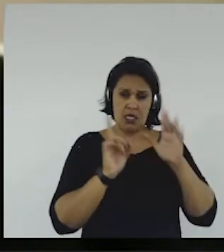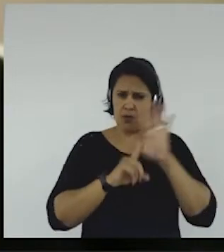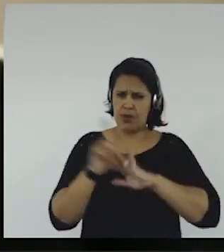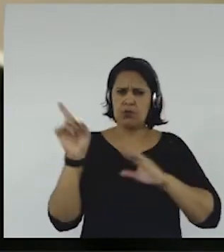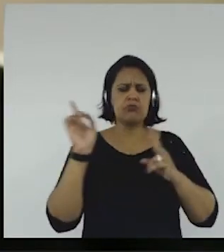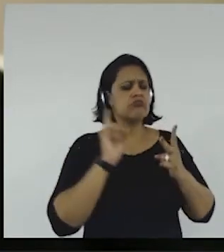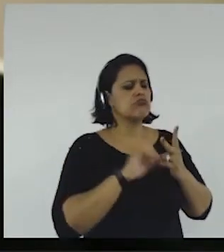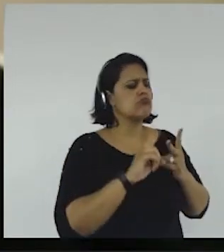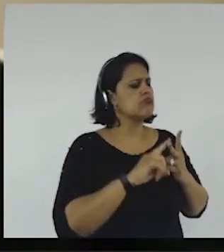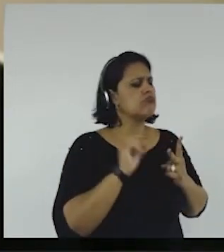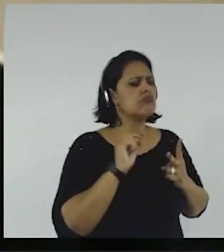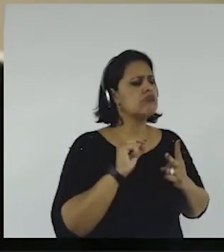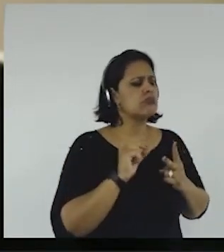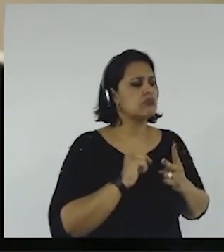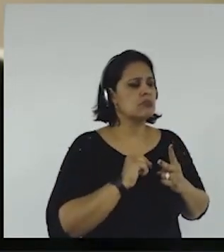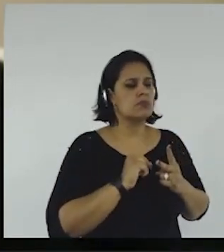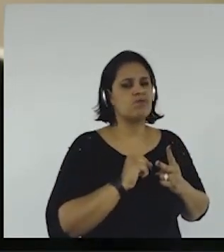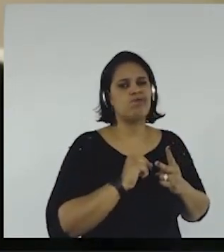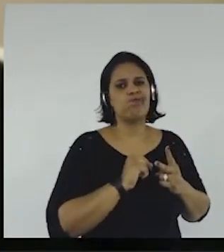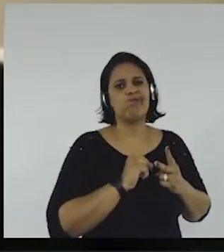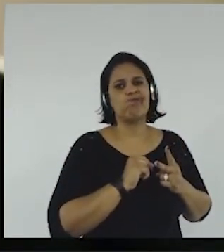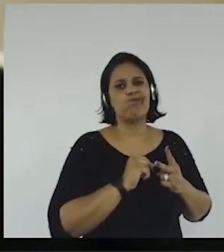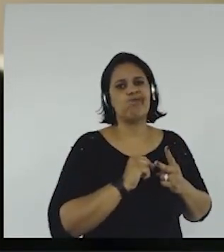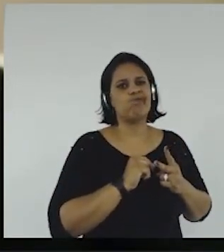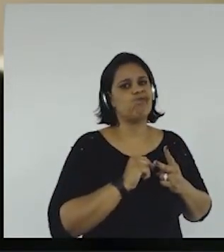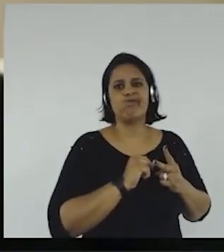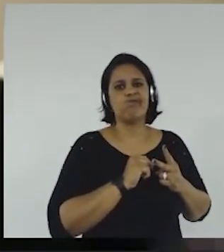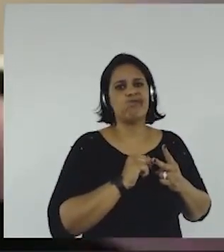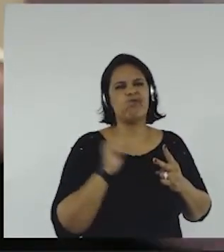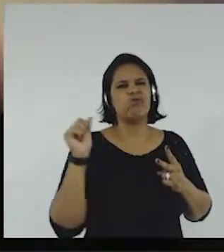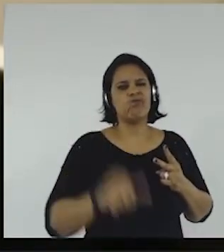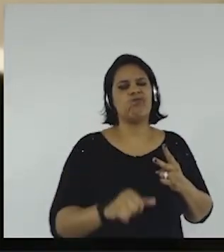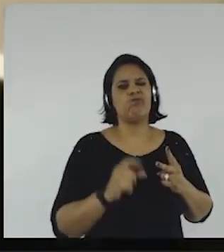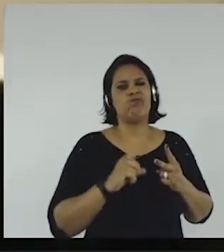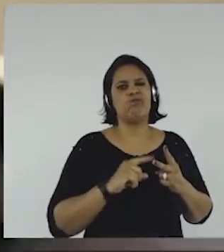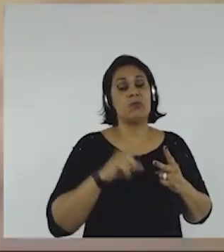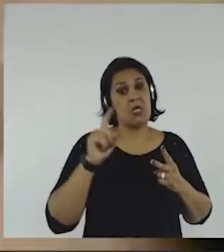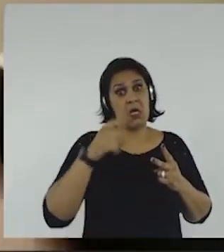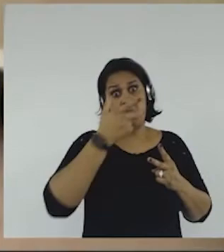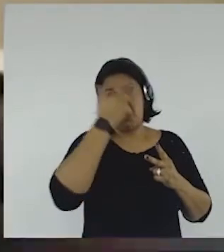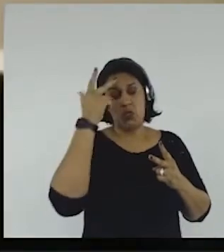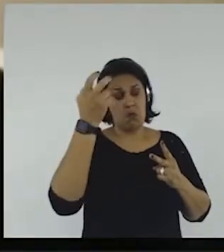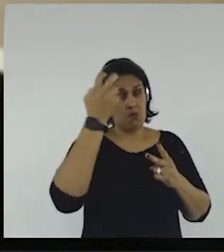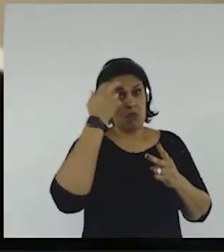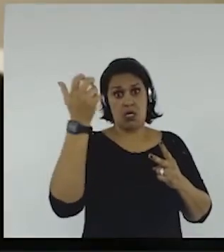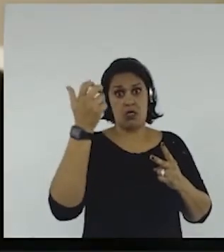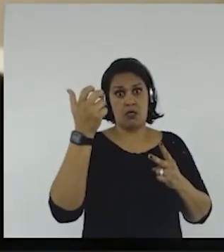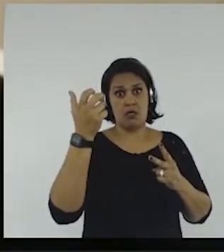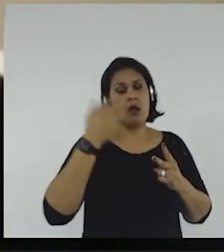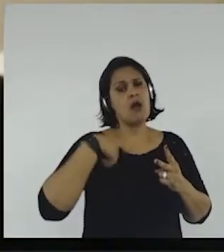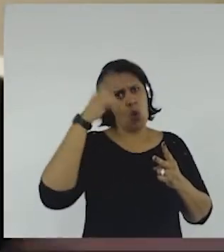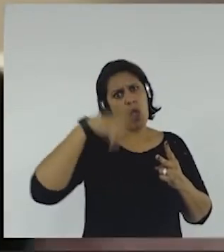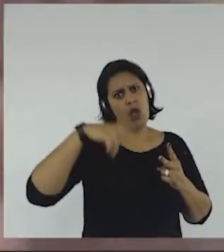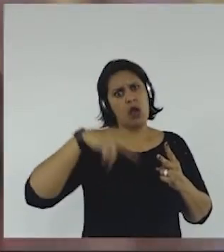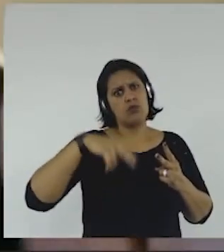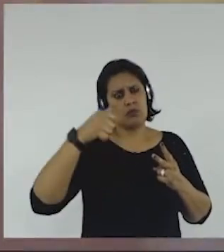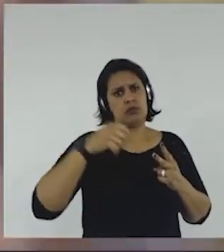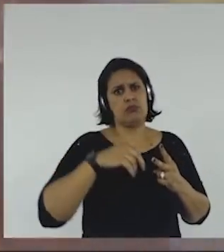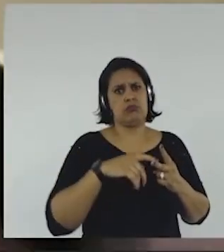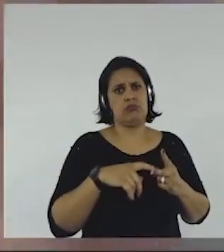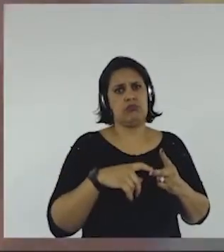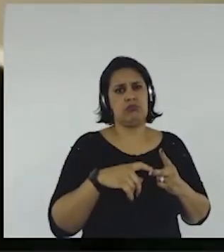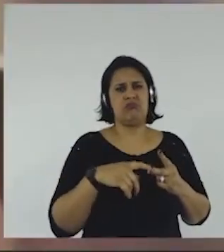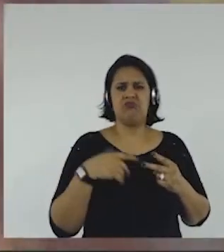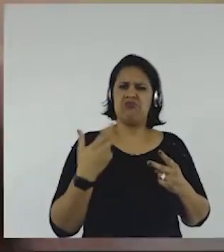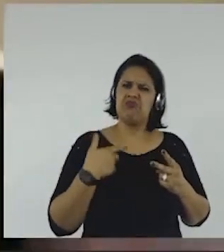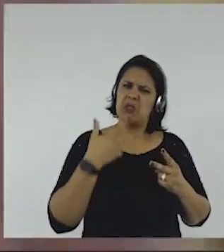Mário Alara? Mário Alara era um racionalista, um gênio que ainda hoje eu leio os textos dele. Eu tenho a impressão que a